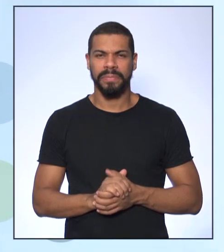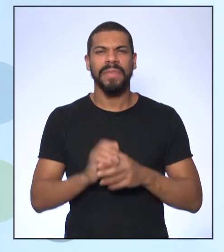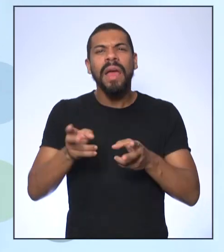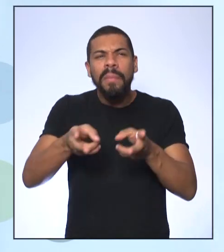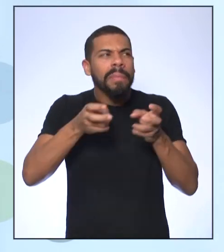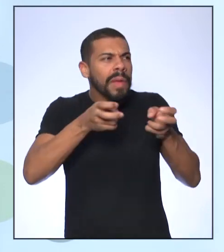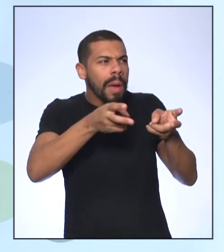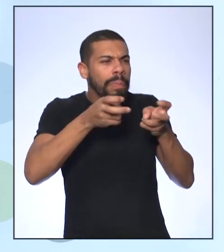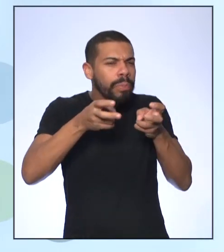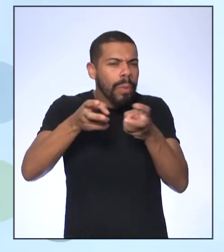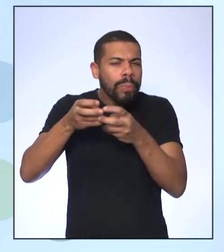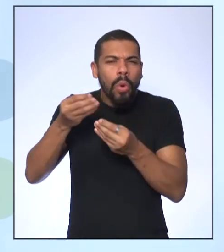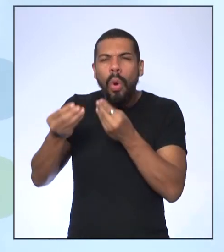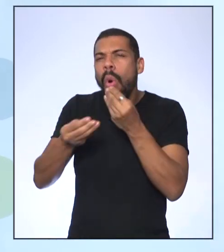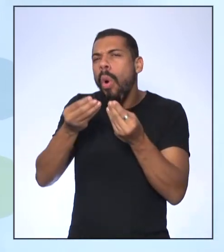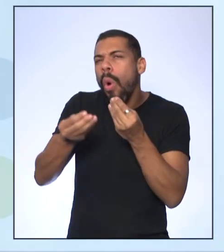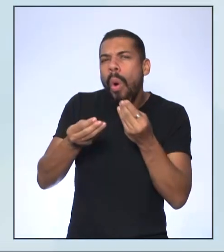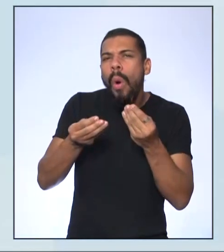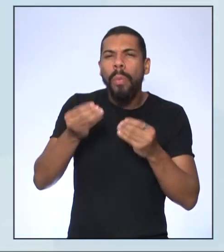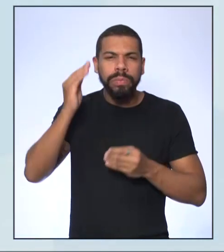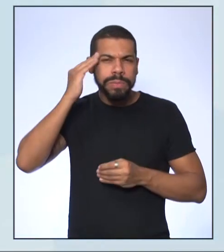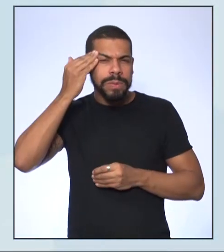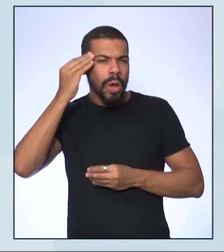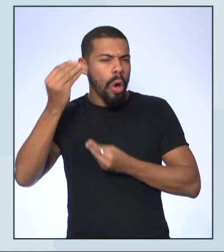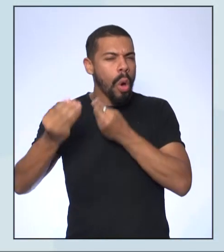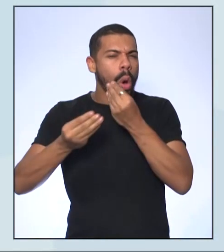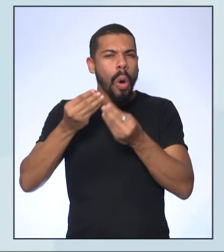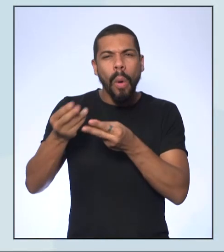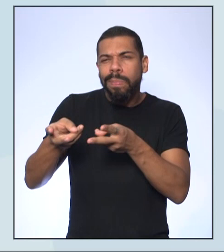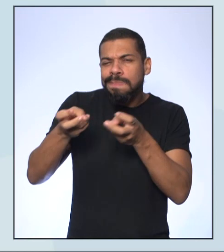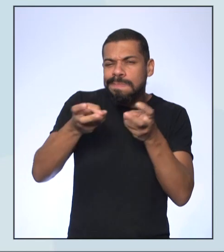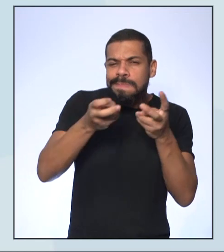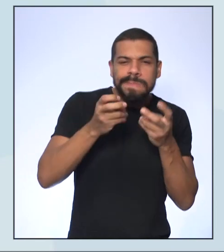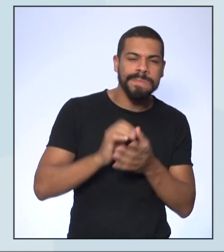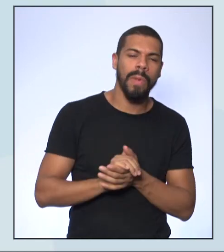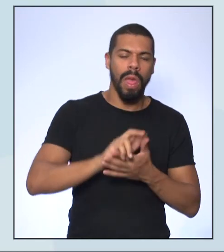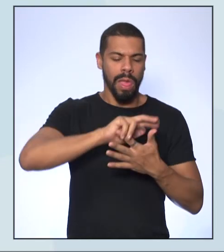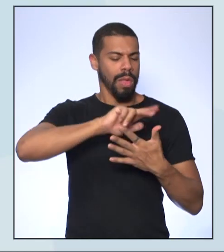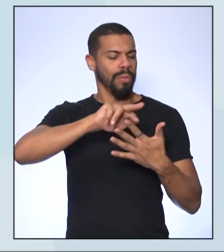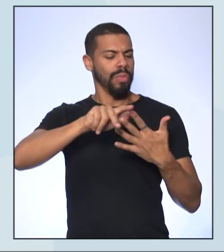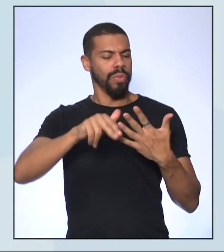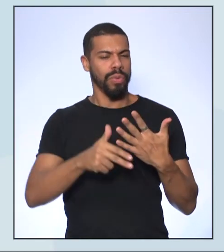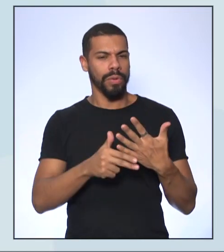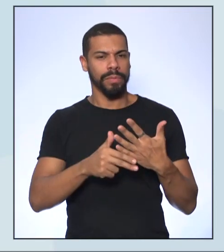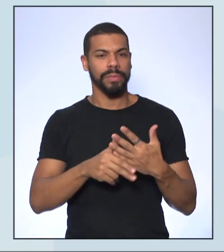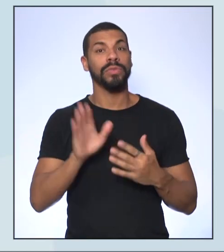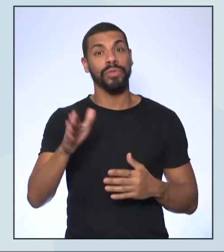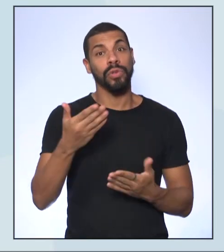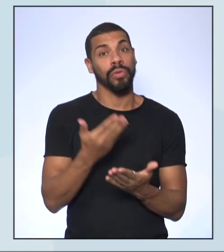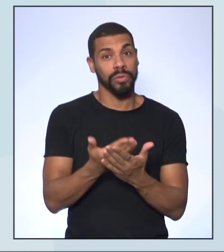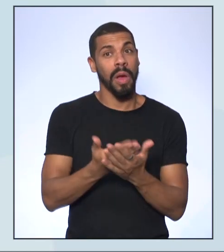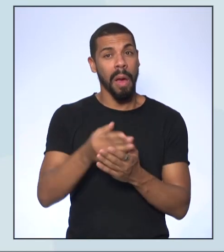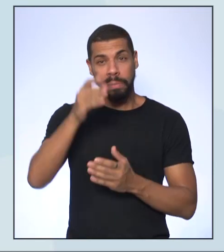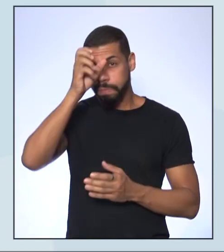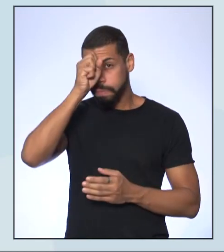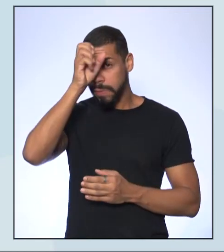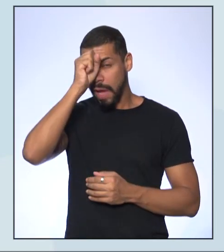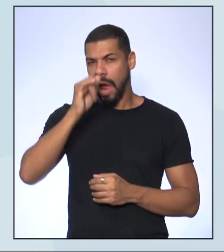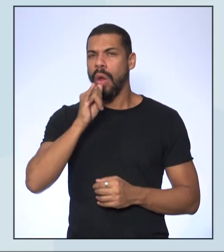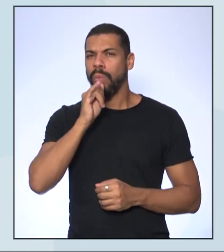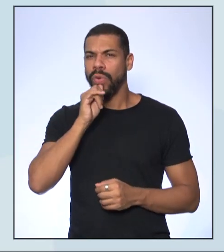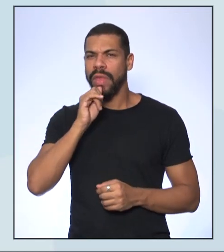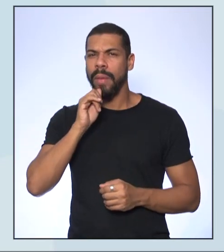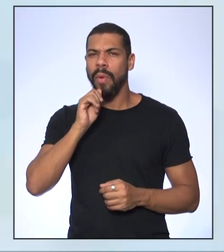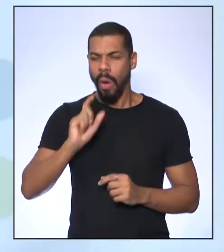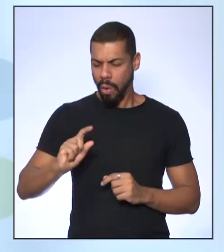Identificar e compreender que os seres pluricelulares possuem células com diferentes formas e funções. Legal, isso a gente aprendeu também. Então, por exemplo, a